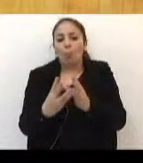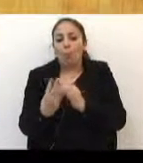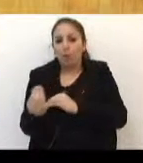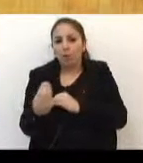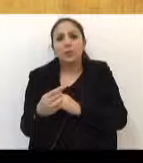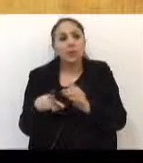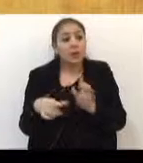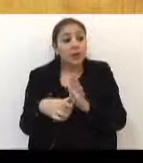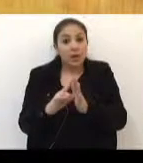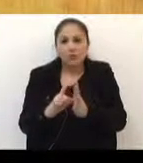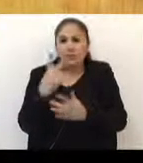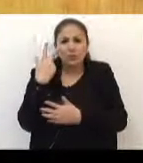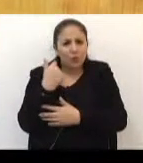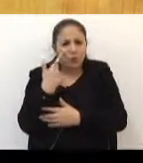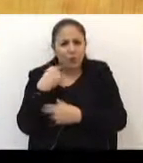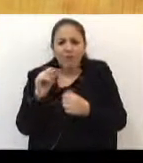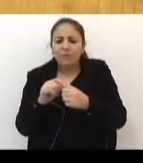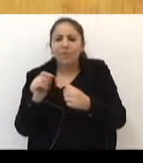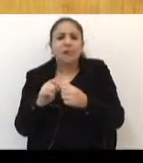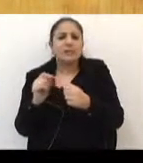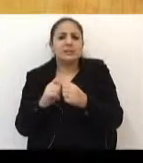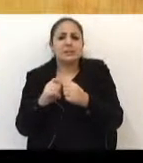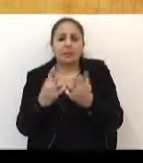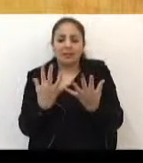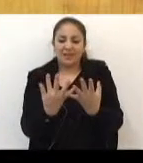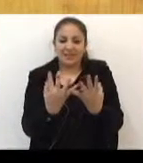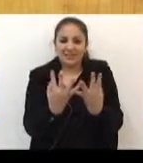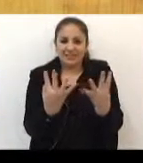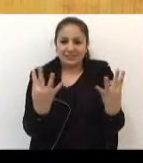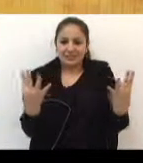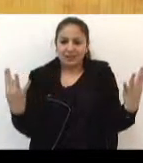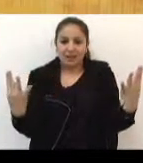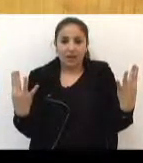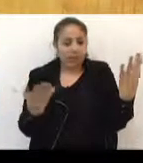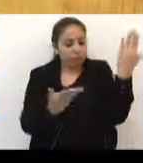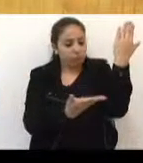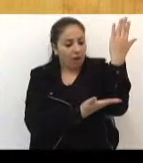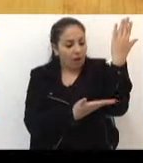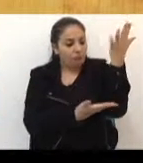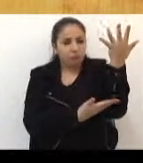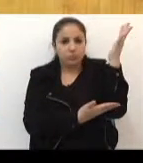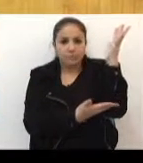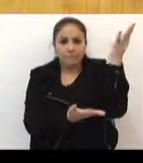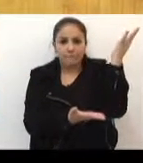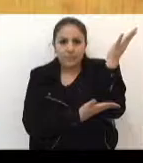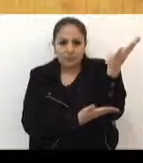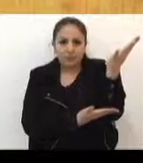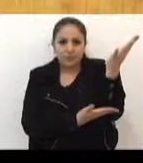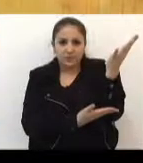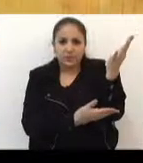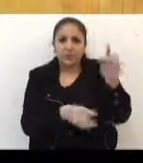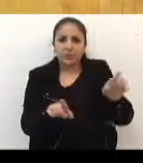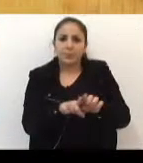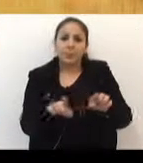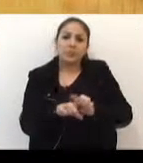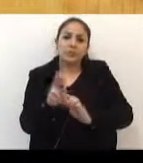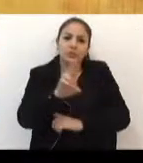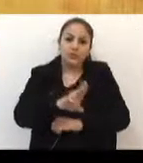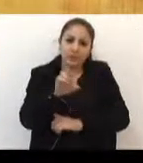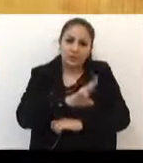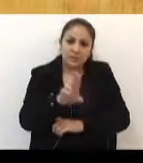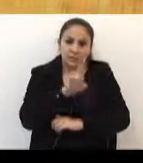fazerem as cercas, principalmente desde do corte das árvores, né? O corte dos